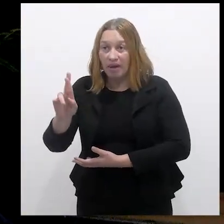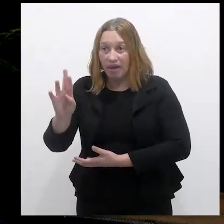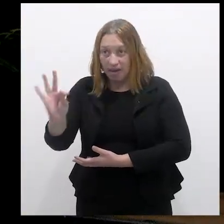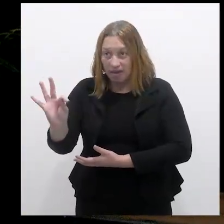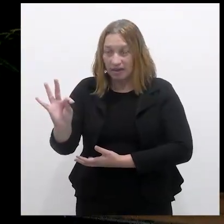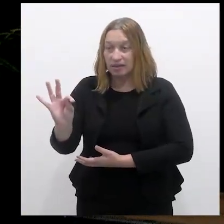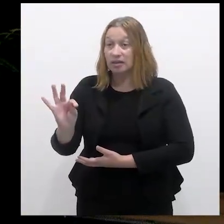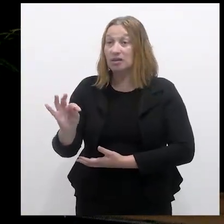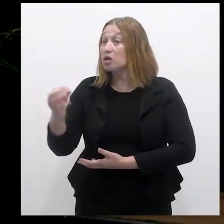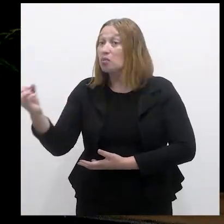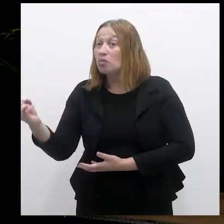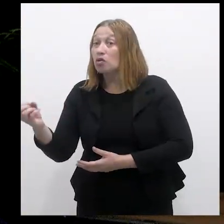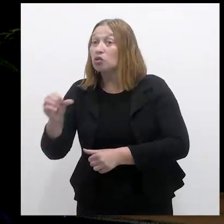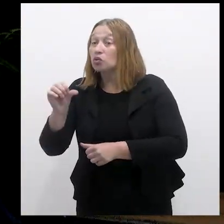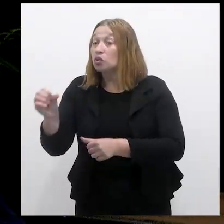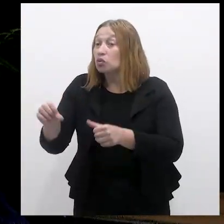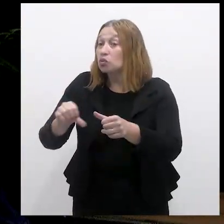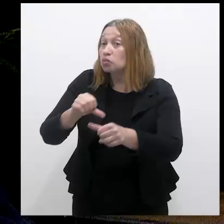ouvir.